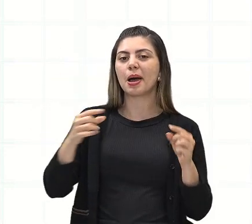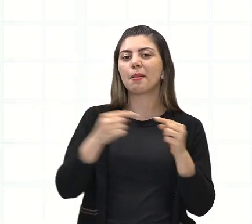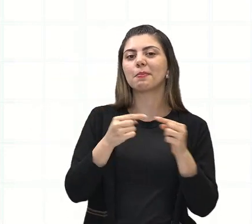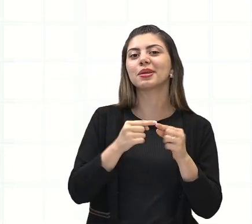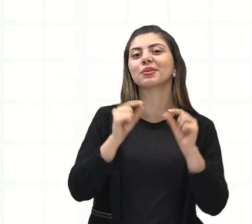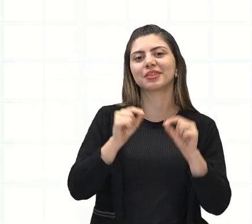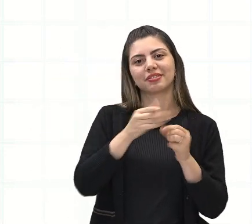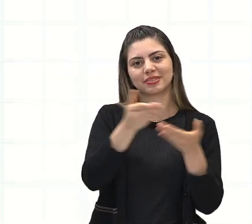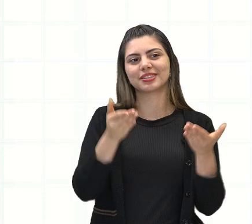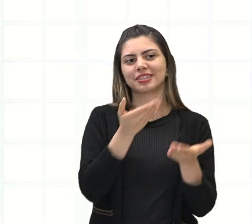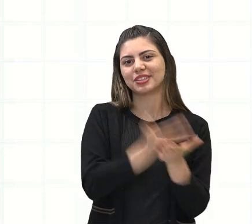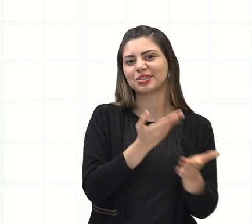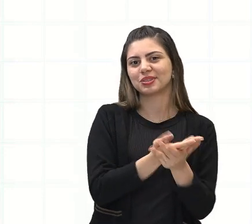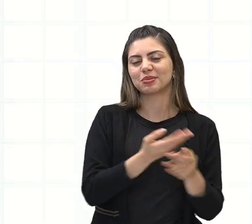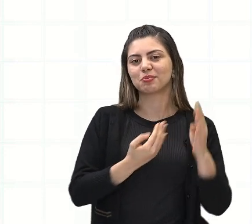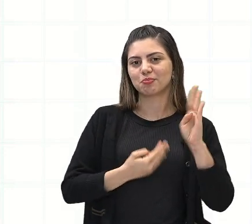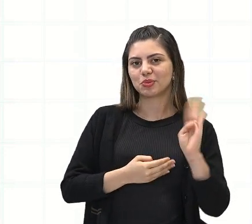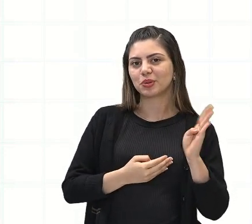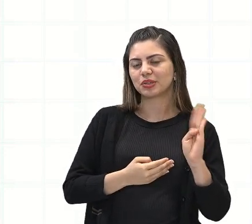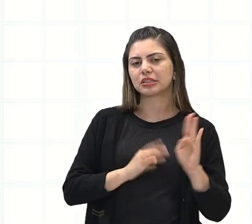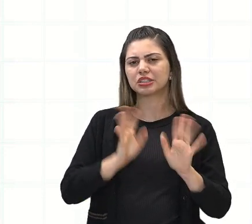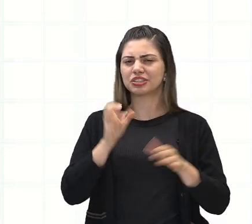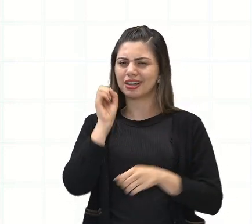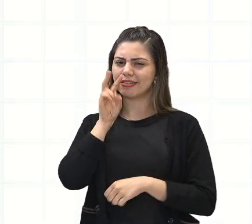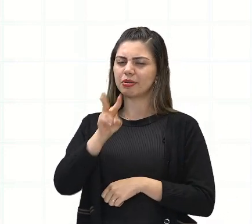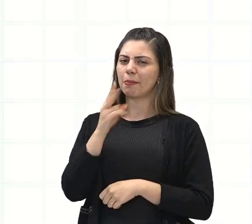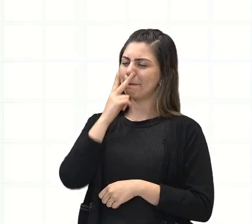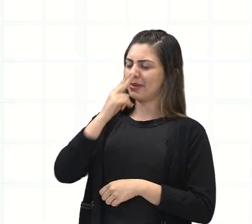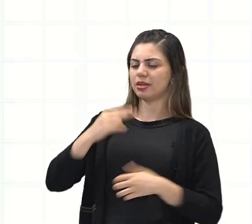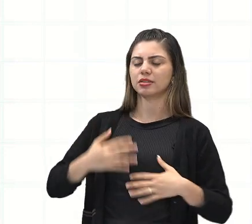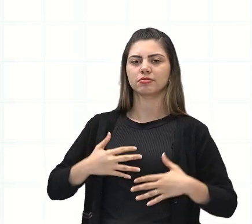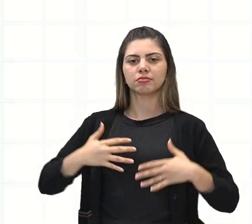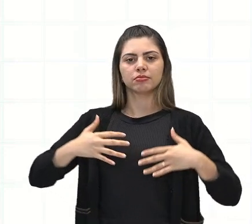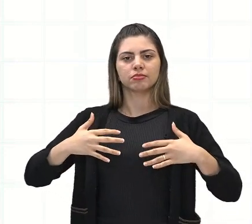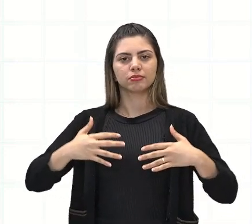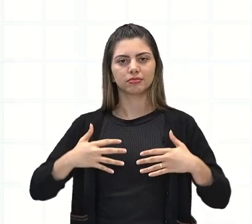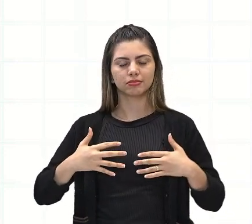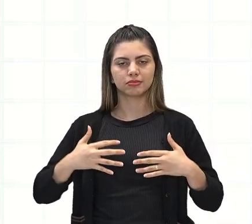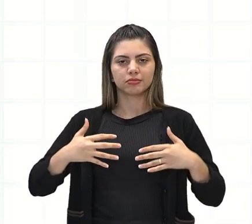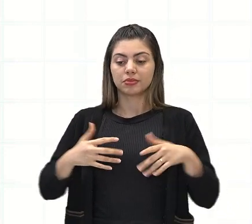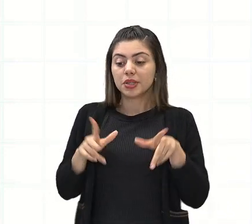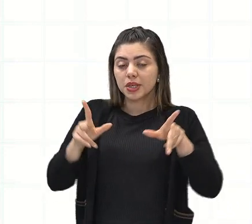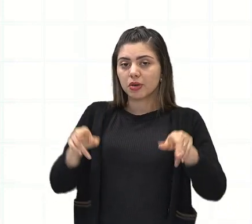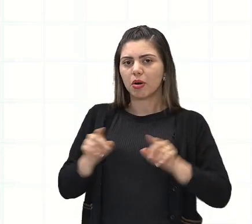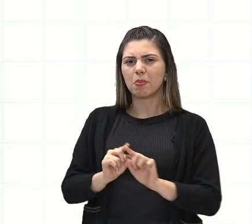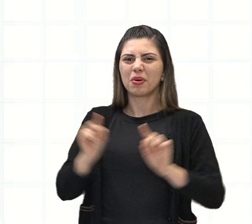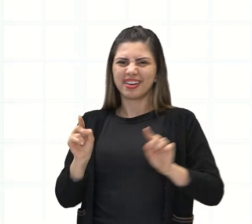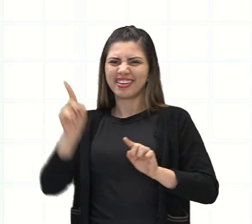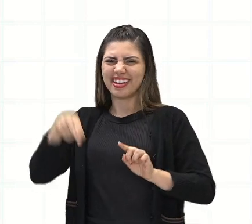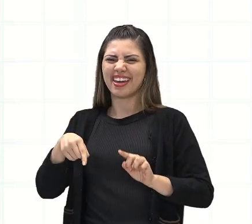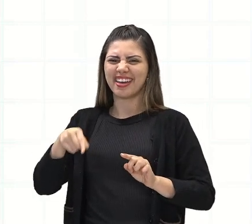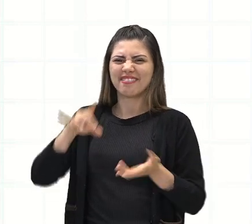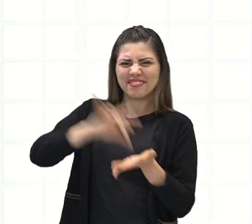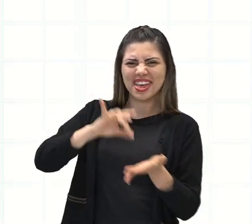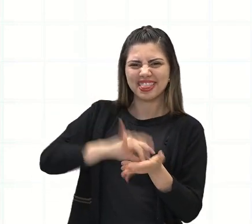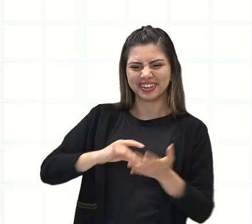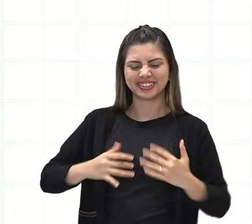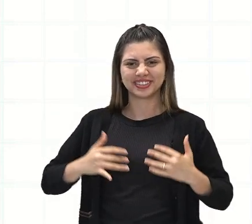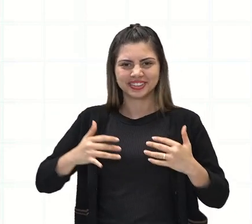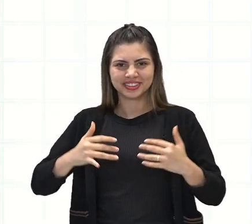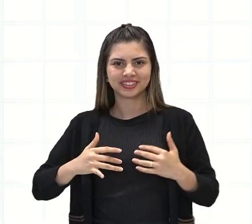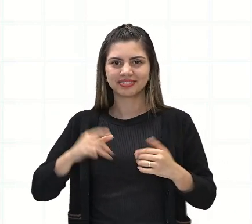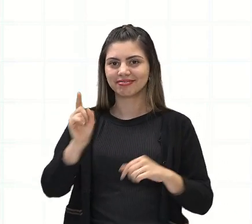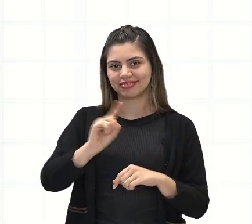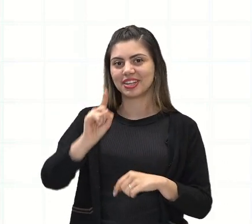visto a imagem, por exemplo, de um pulmão. Um pulmão tem esse formato. Só que aqui não é literalmente um pulmão. Aqui eu tenho